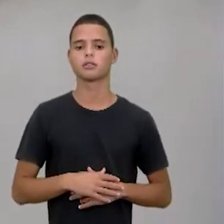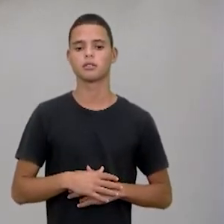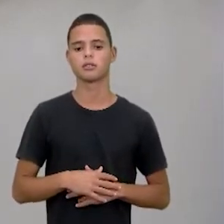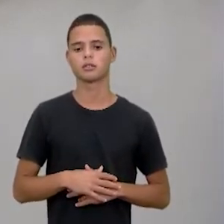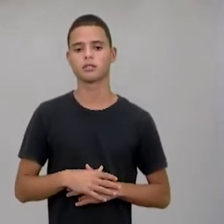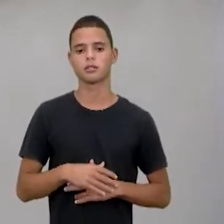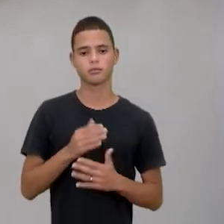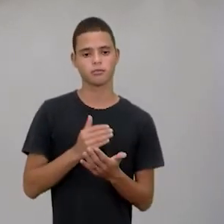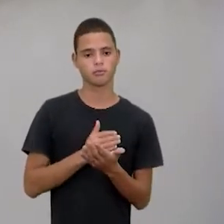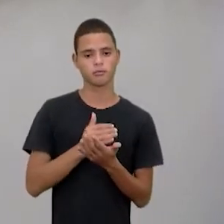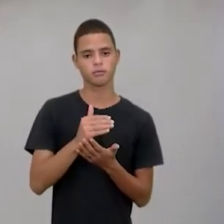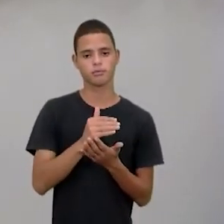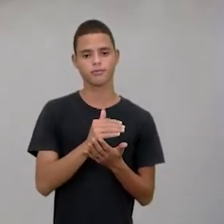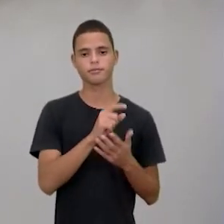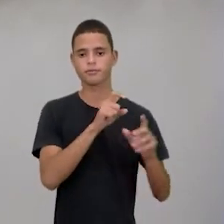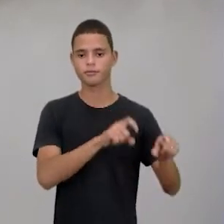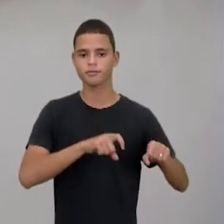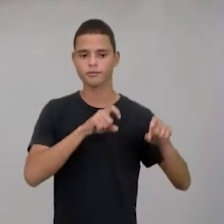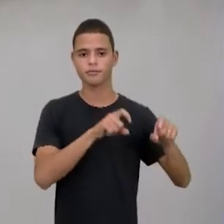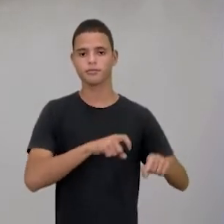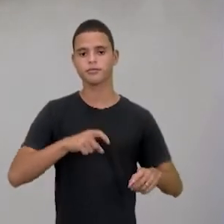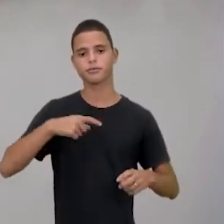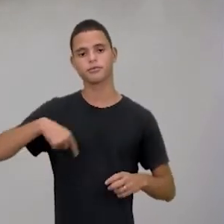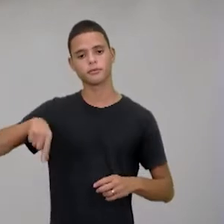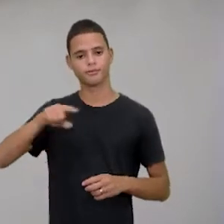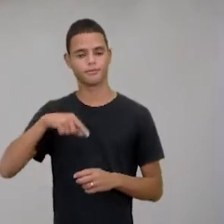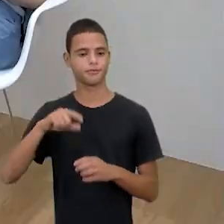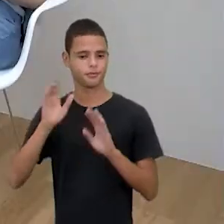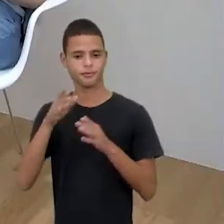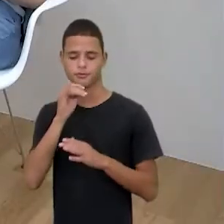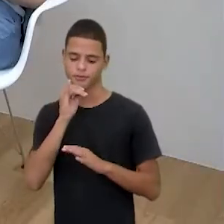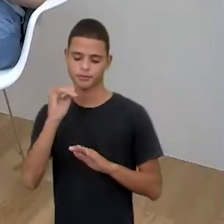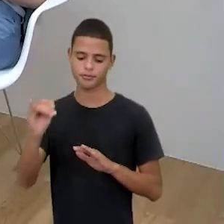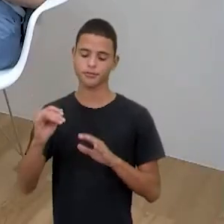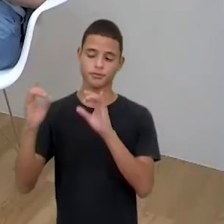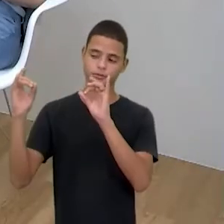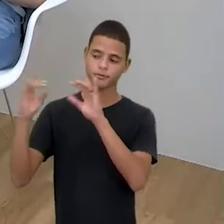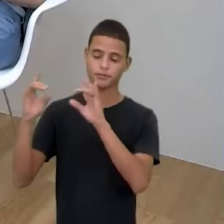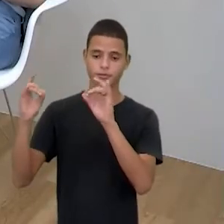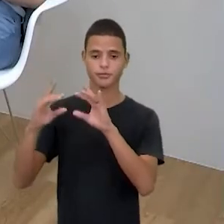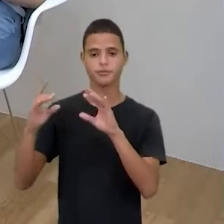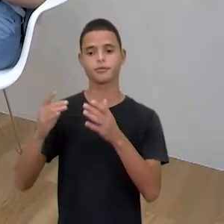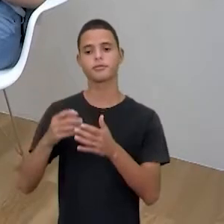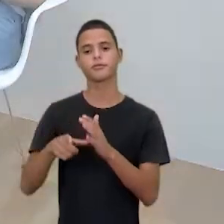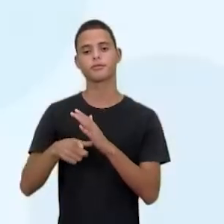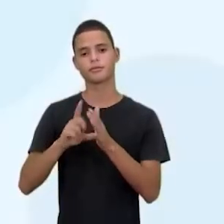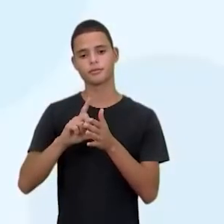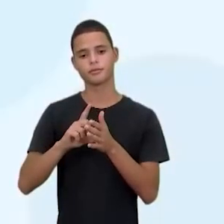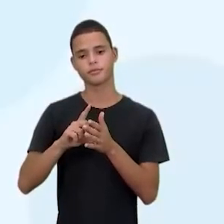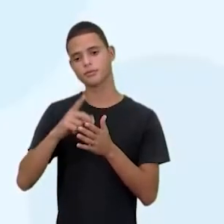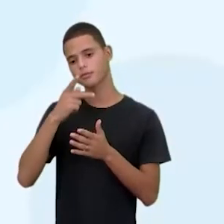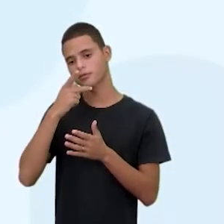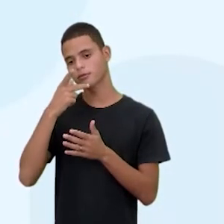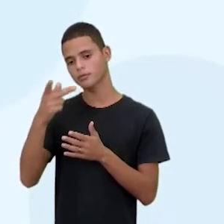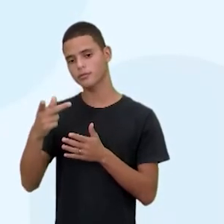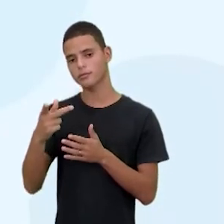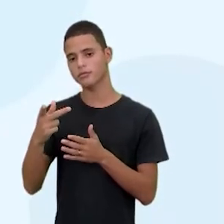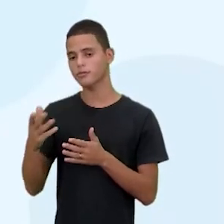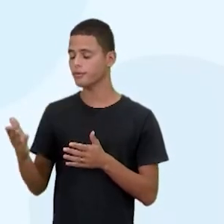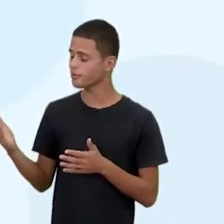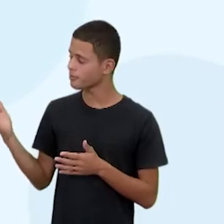mais colocados aí para Na questão. lutinha, Sim, para sim. caça, para desenvolver habilidades que vão fazê-lo um futuro